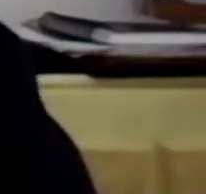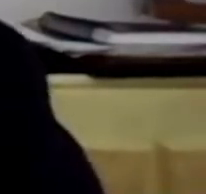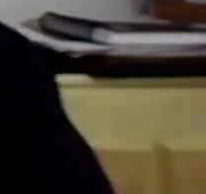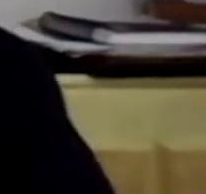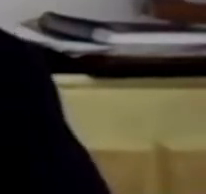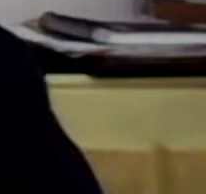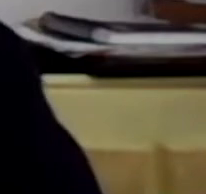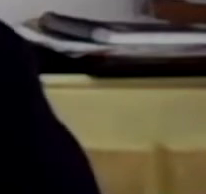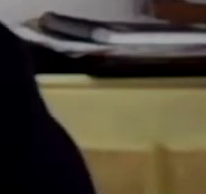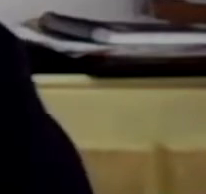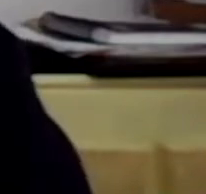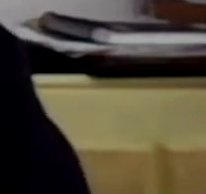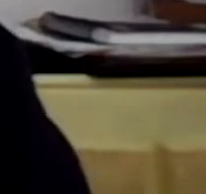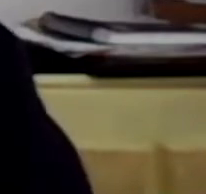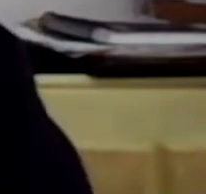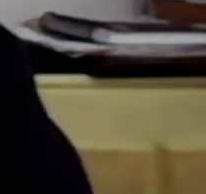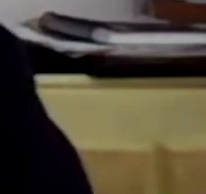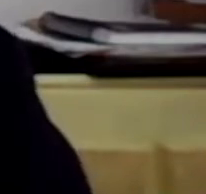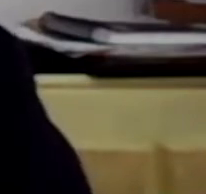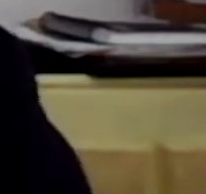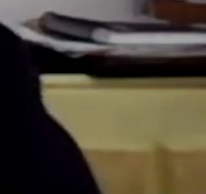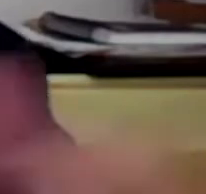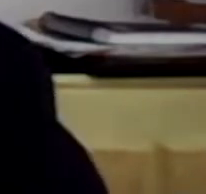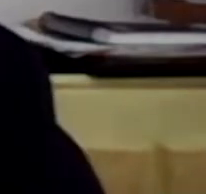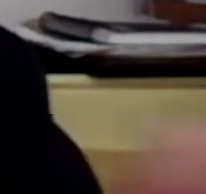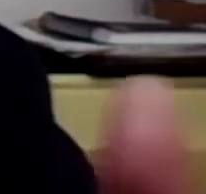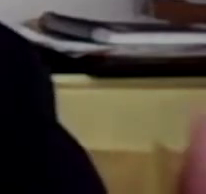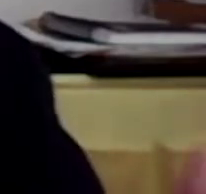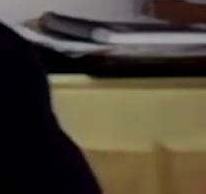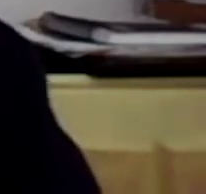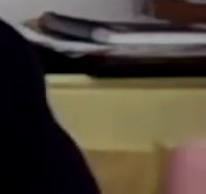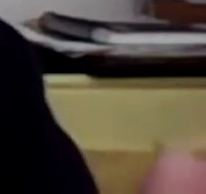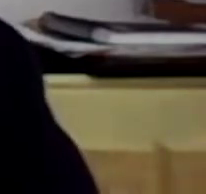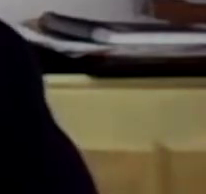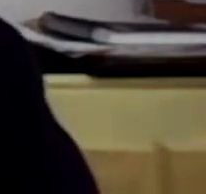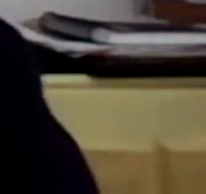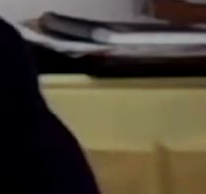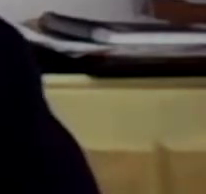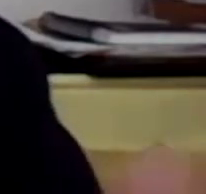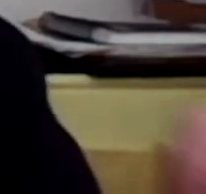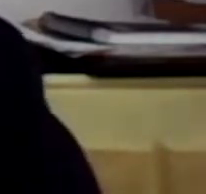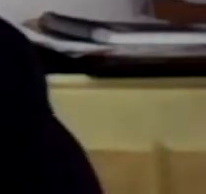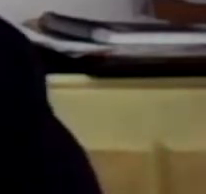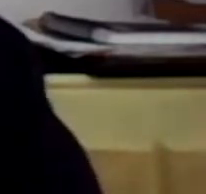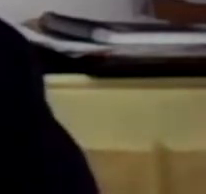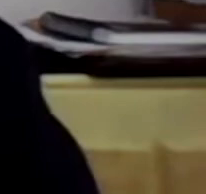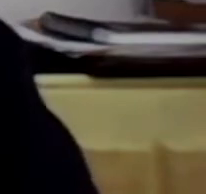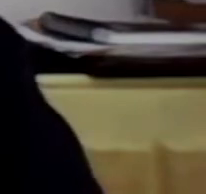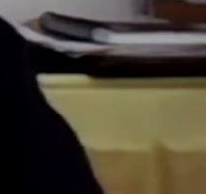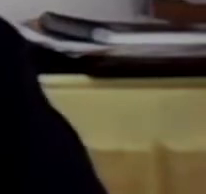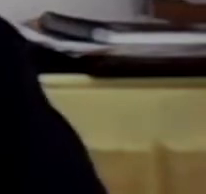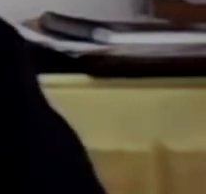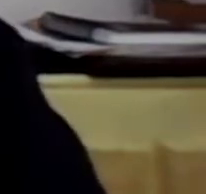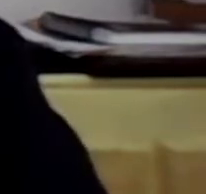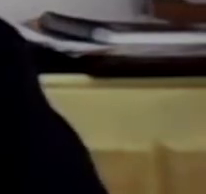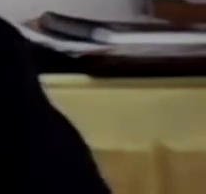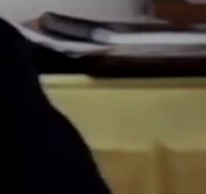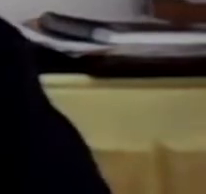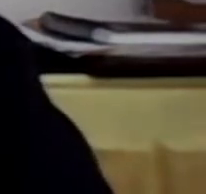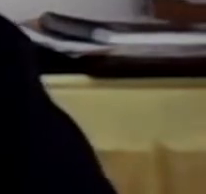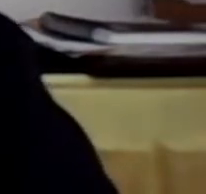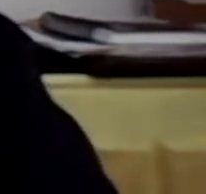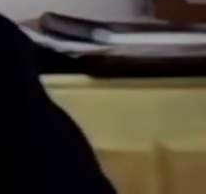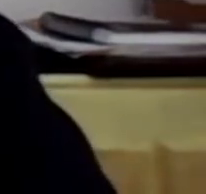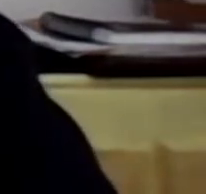nos eventos, né? Como é que pode fazer essa adaptação e, enfim, como é que vocês estão vendo isso, tá